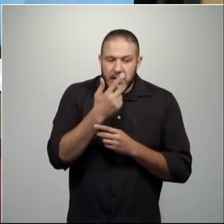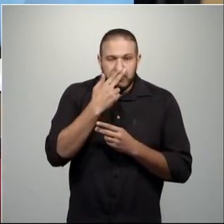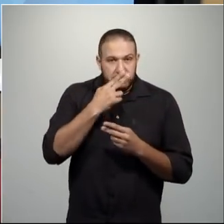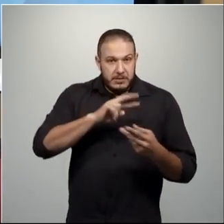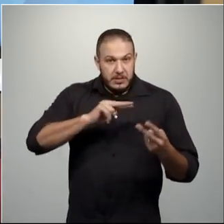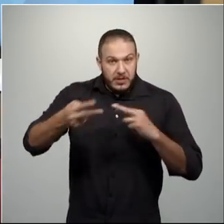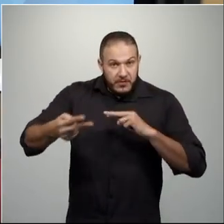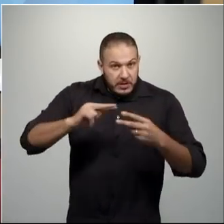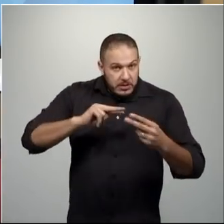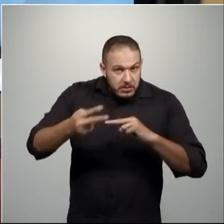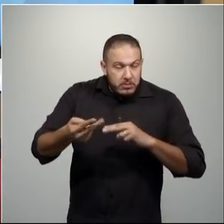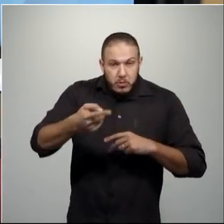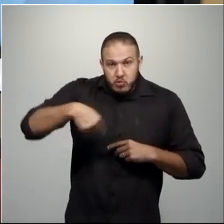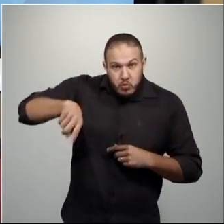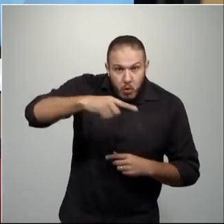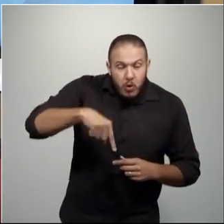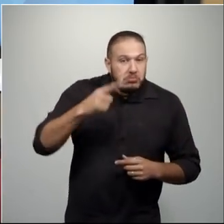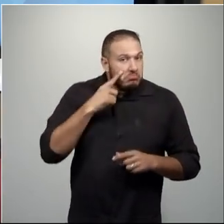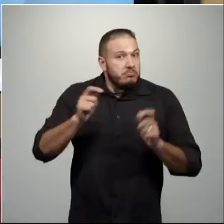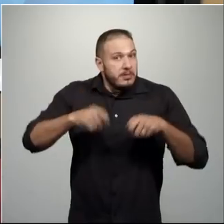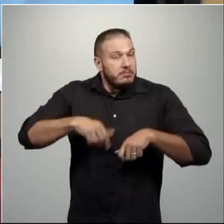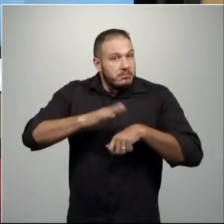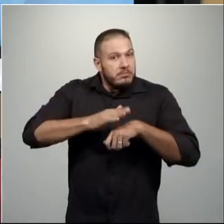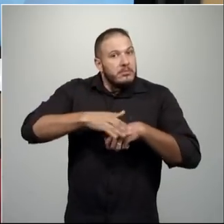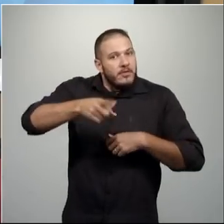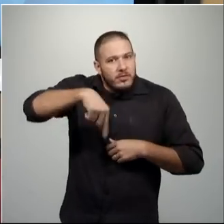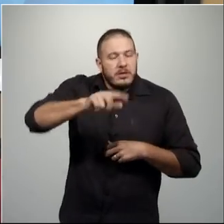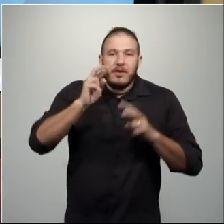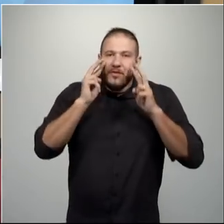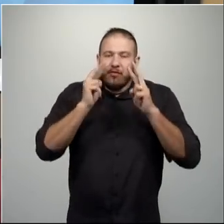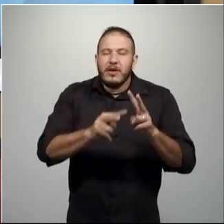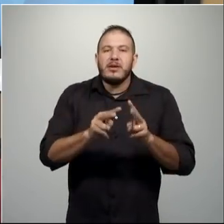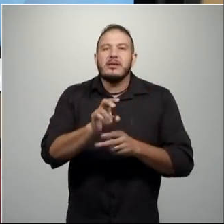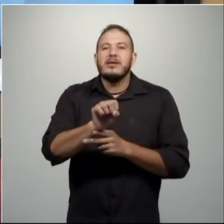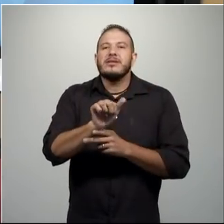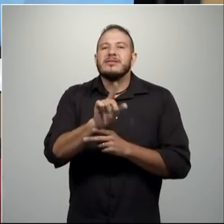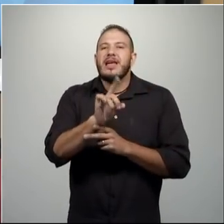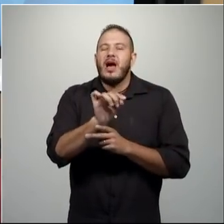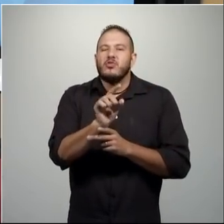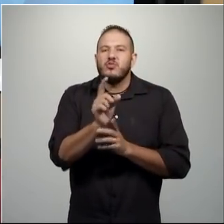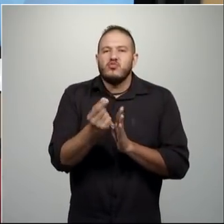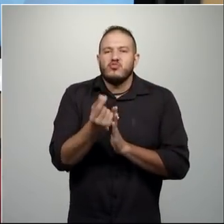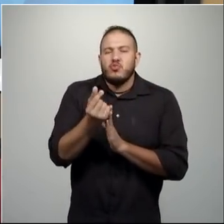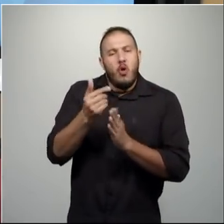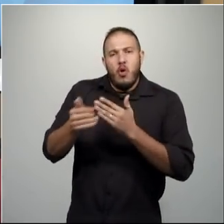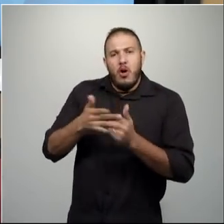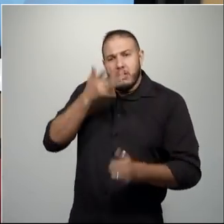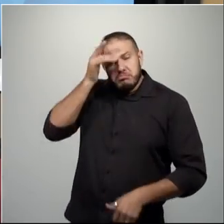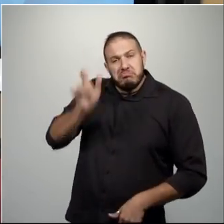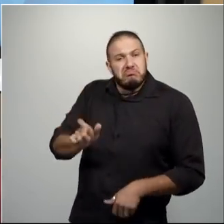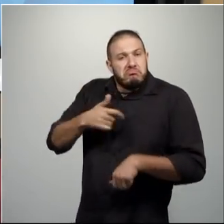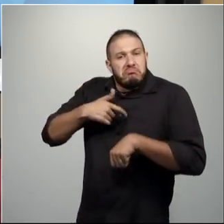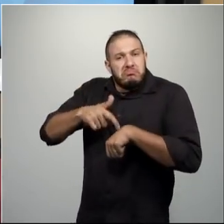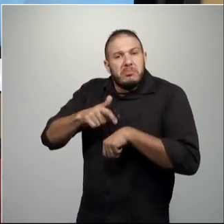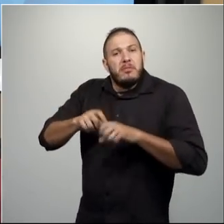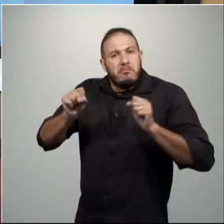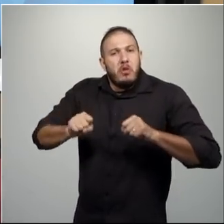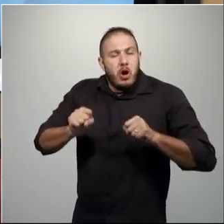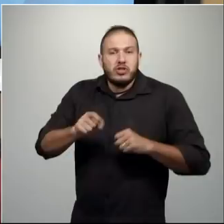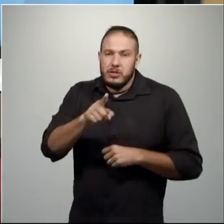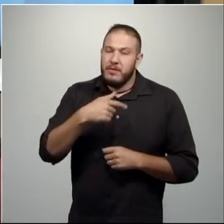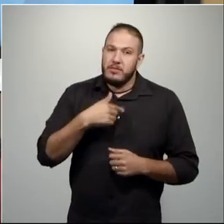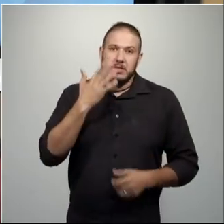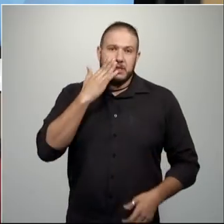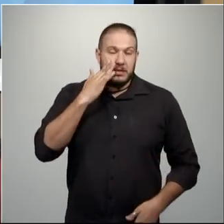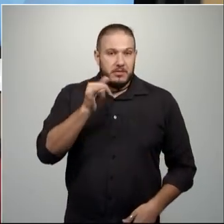usuário para outro e isso permite você verificar o saldo de um certo usuário a qualquer momento e aí você sabe se você